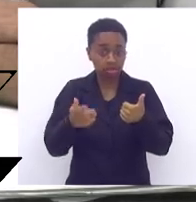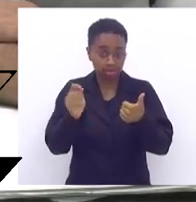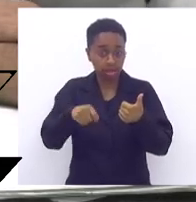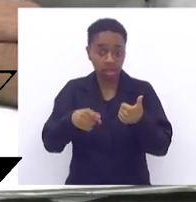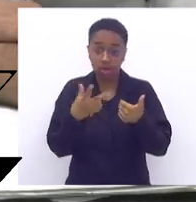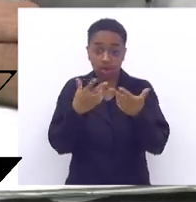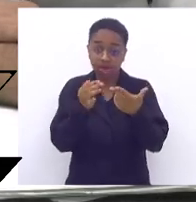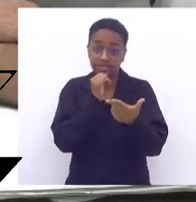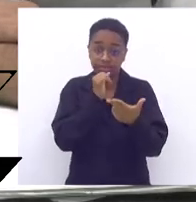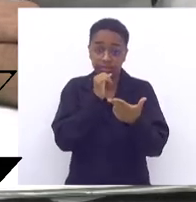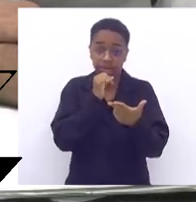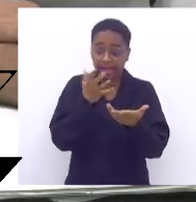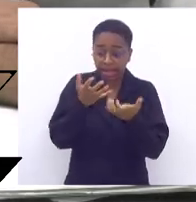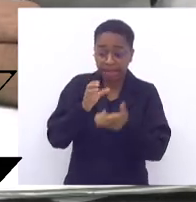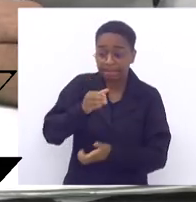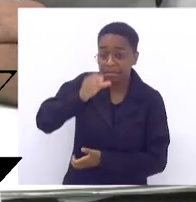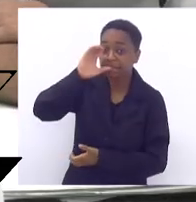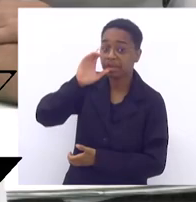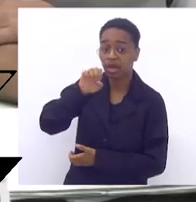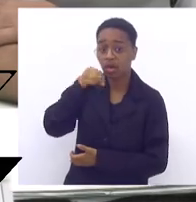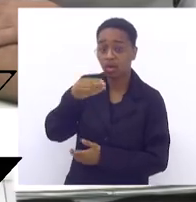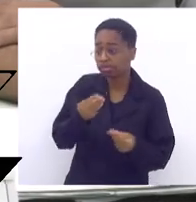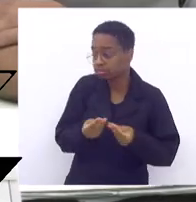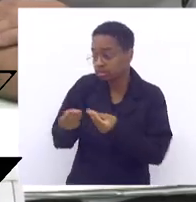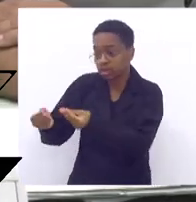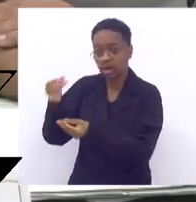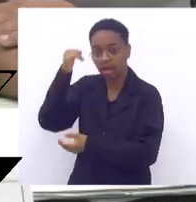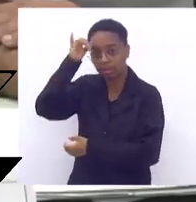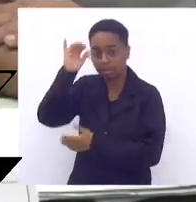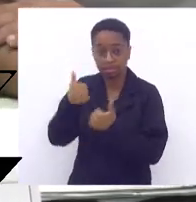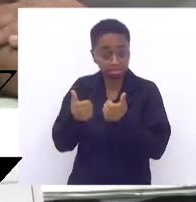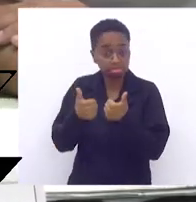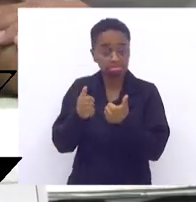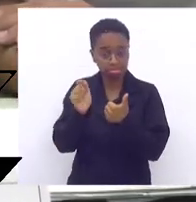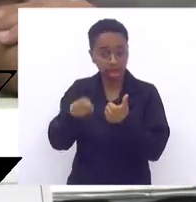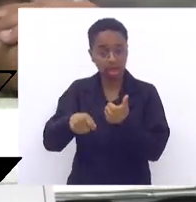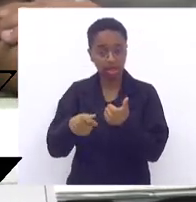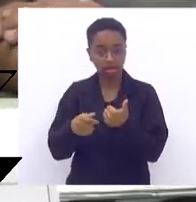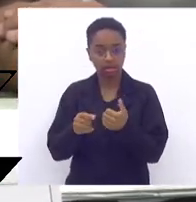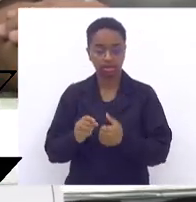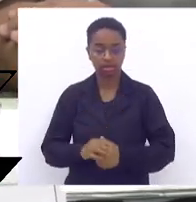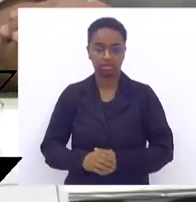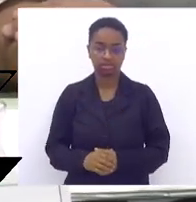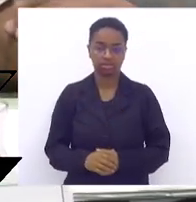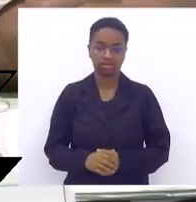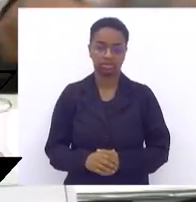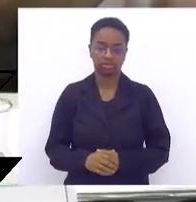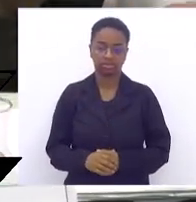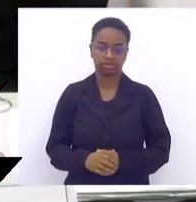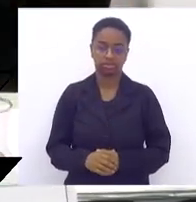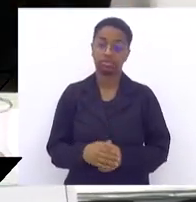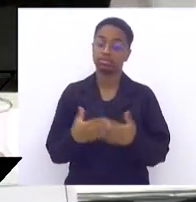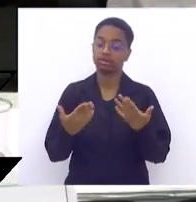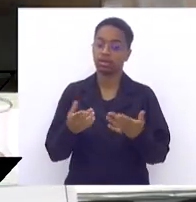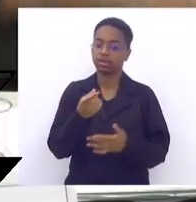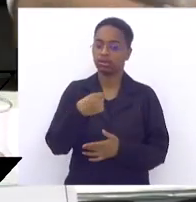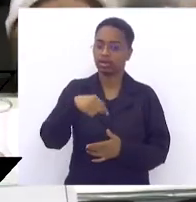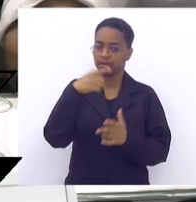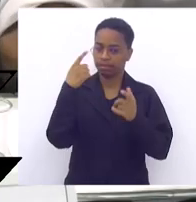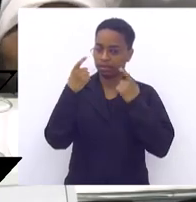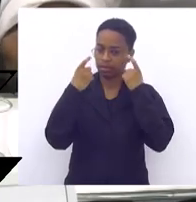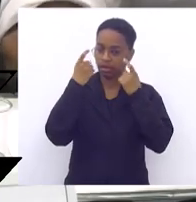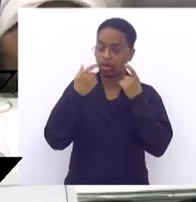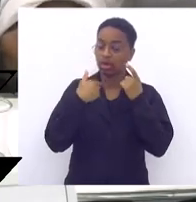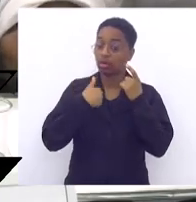para beber ou captar água para o gado beber, né? Então, essa preocupação, eu juro